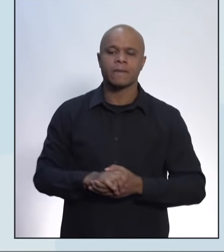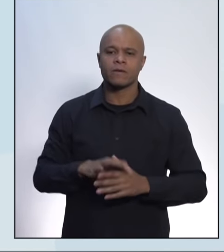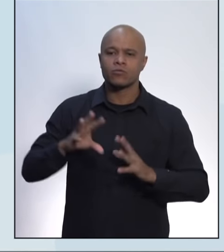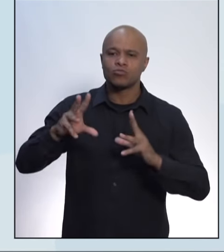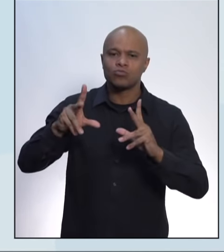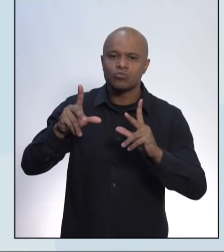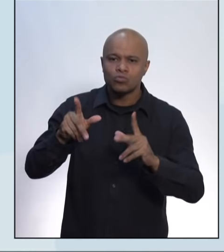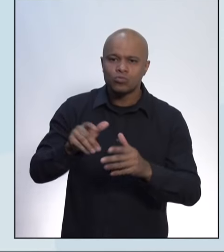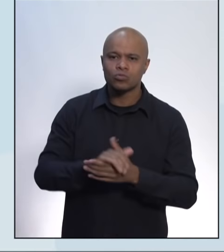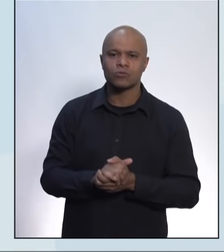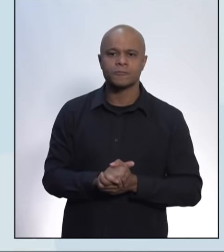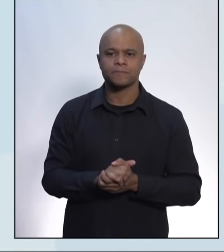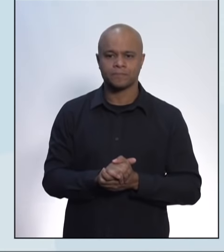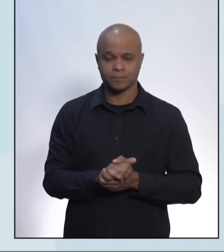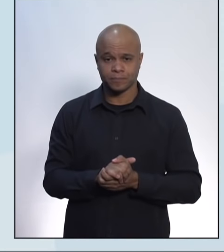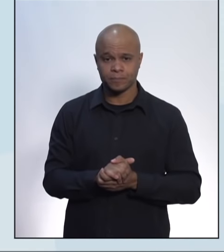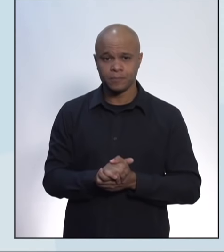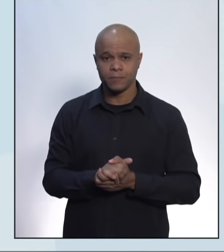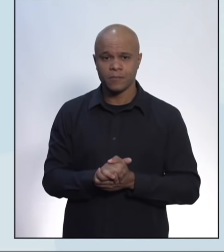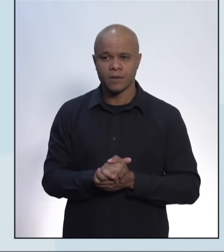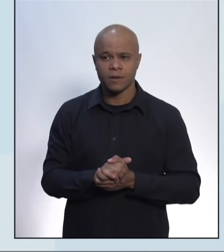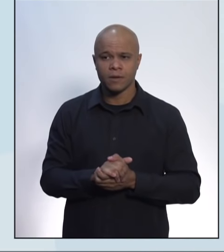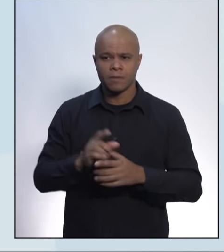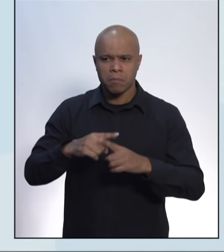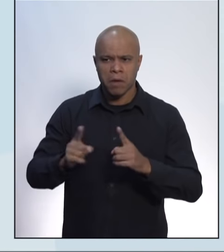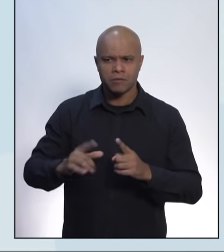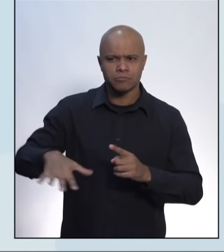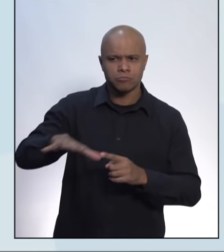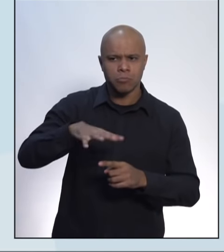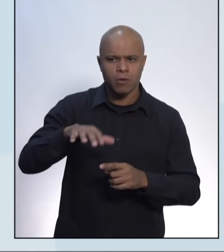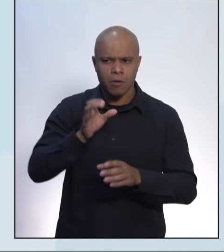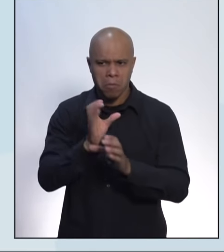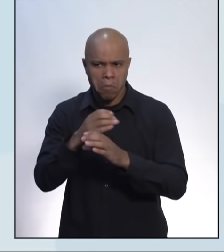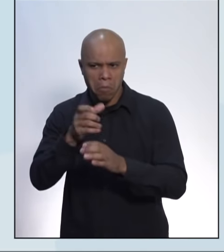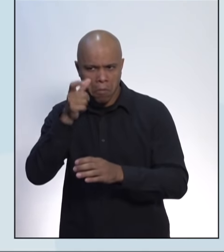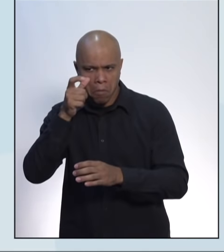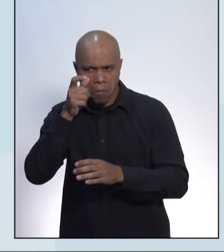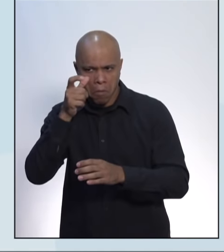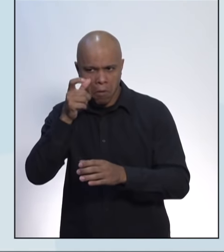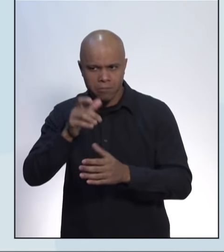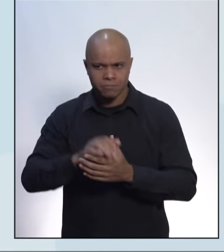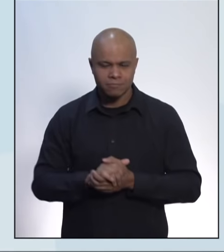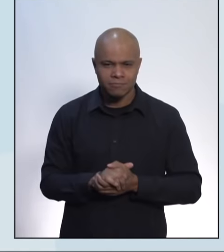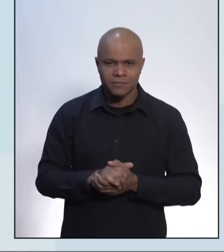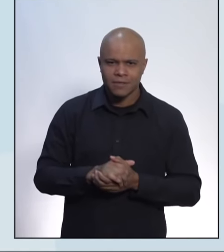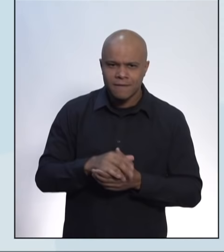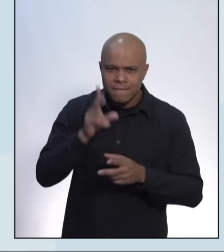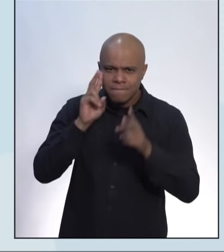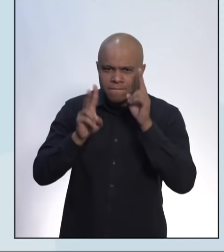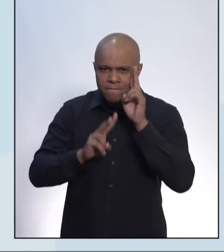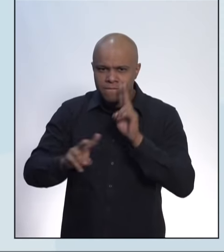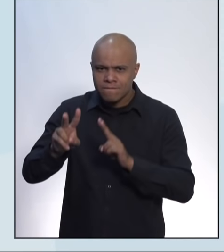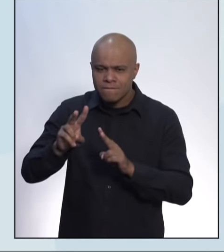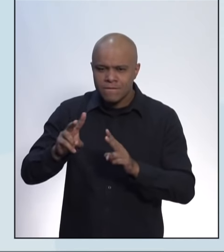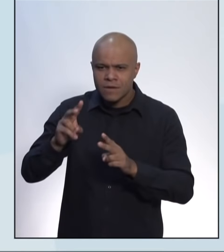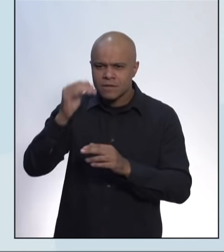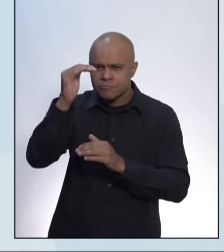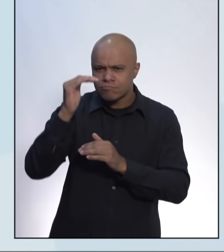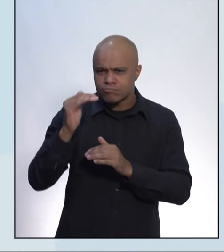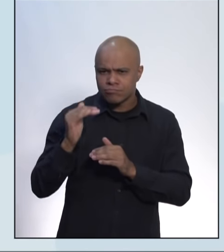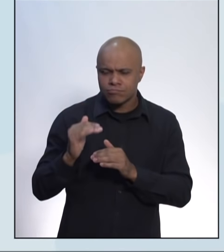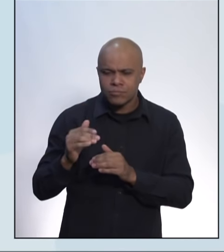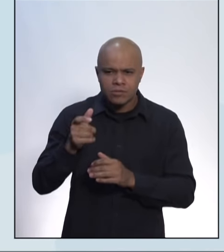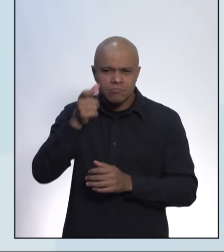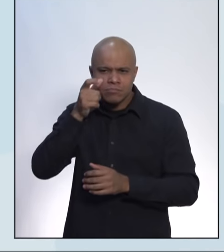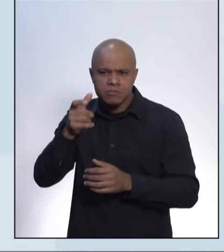for introducing happiness então cientista ele faz observações ele olha por padrões